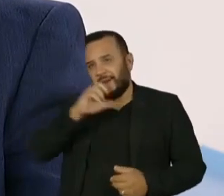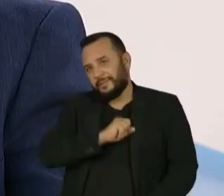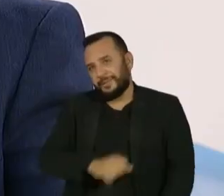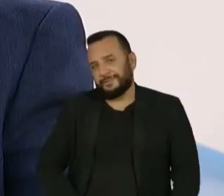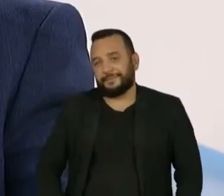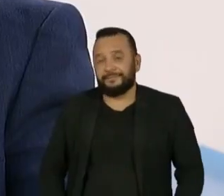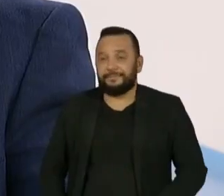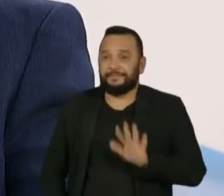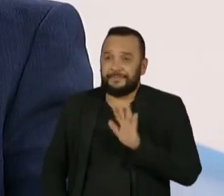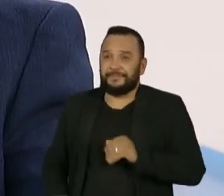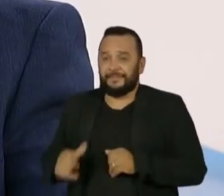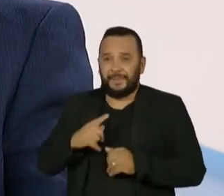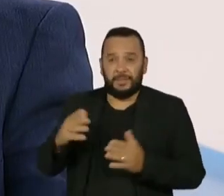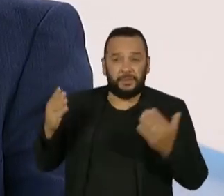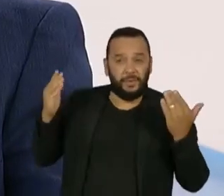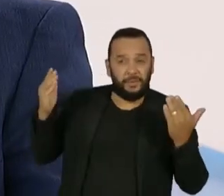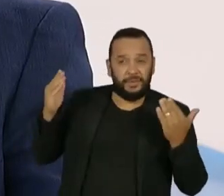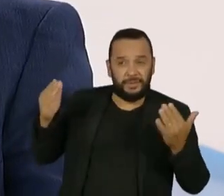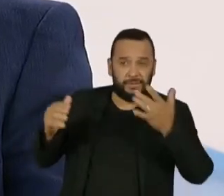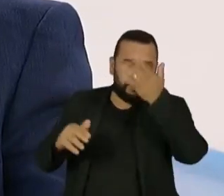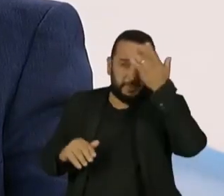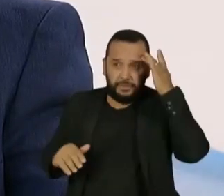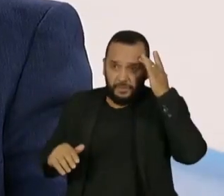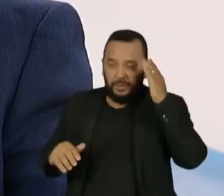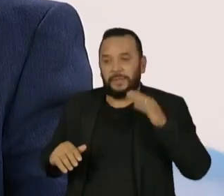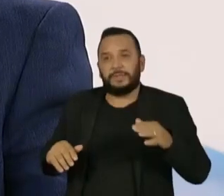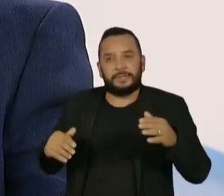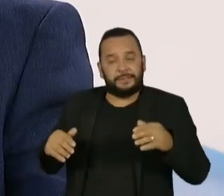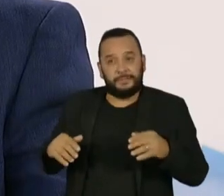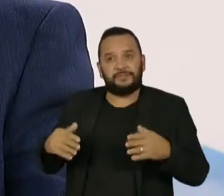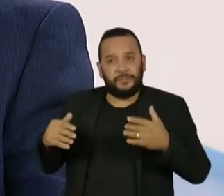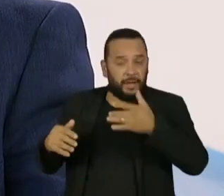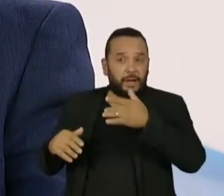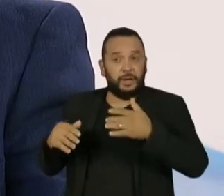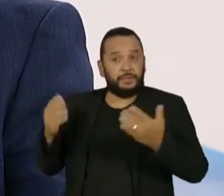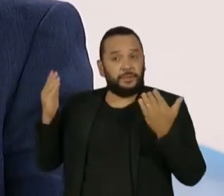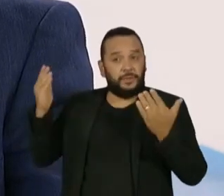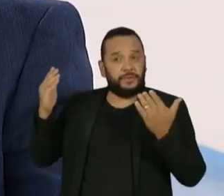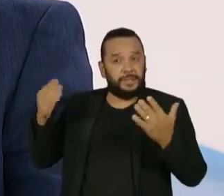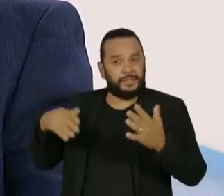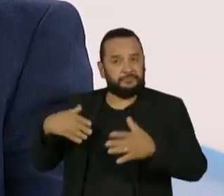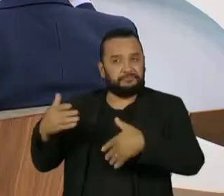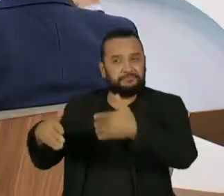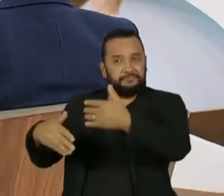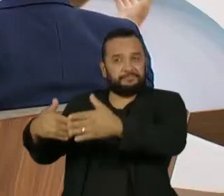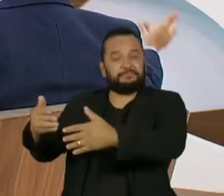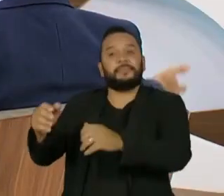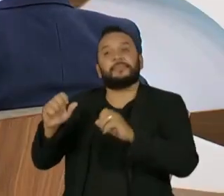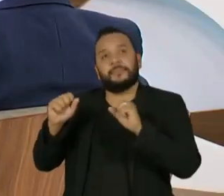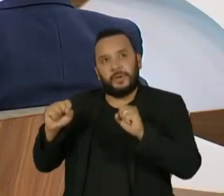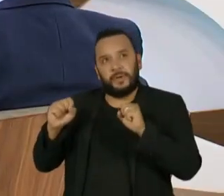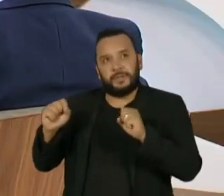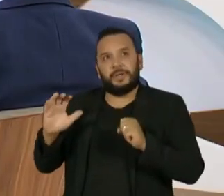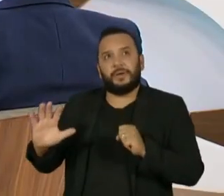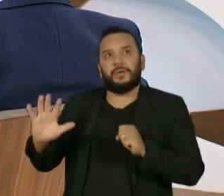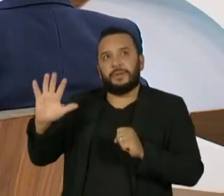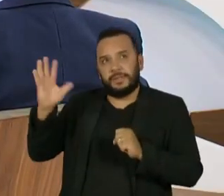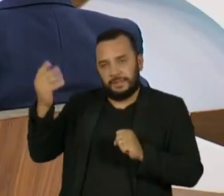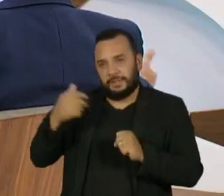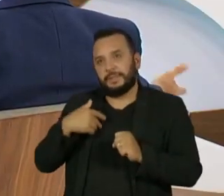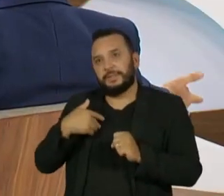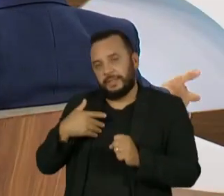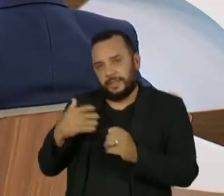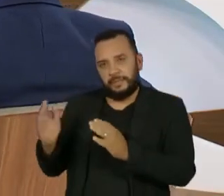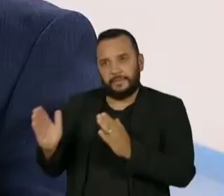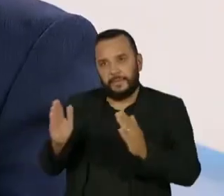resolvidas. Agora, se você tem uma desconfiança de alguém e deixa essa desconfiança agraçar, crescer, isso pode gerar realmente um processo ruim,